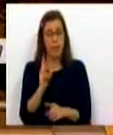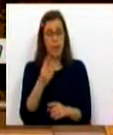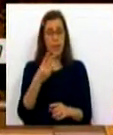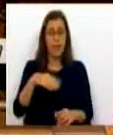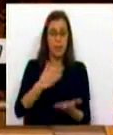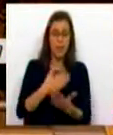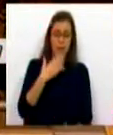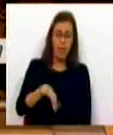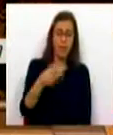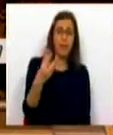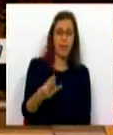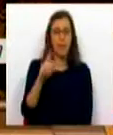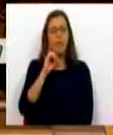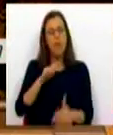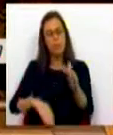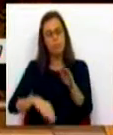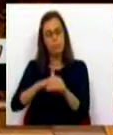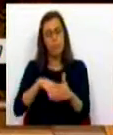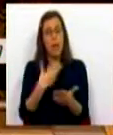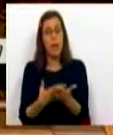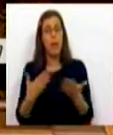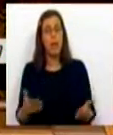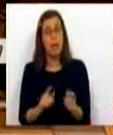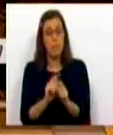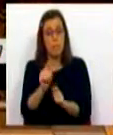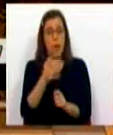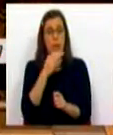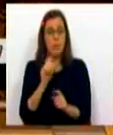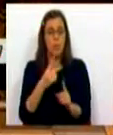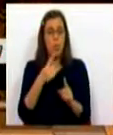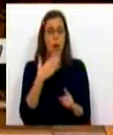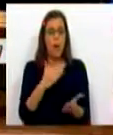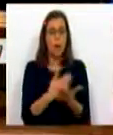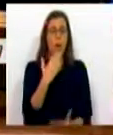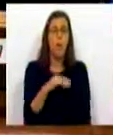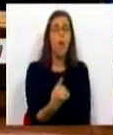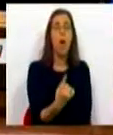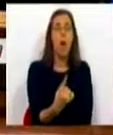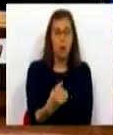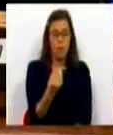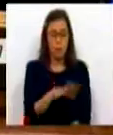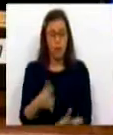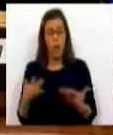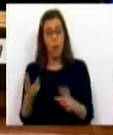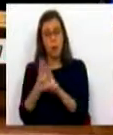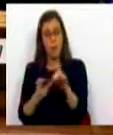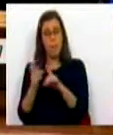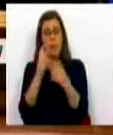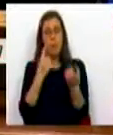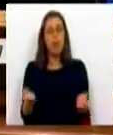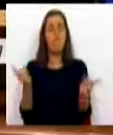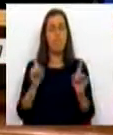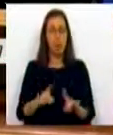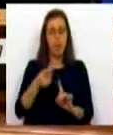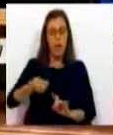anos de vida, pelo valor máximo que até aqui só era pago no primeiro ano destas crianças, e neste aumento repor